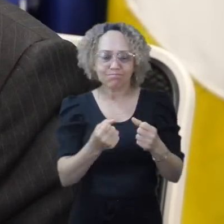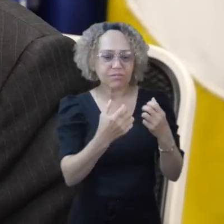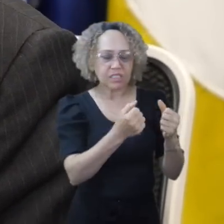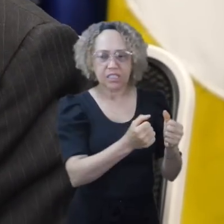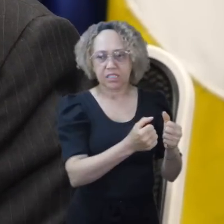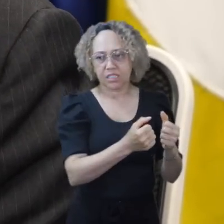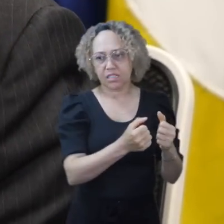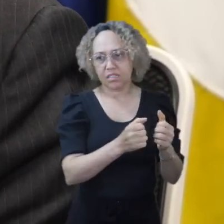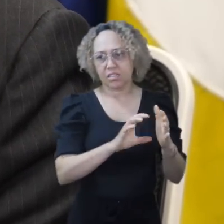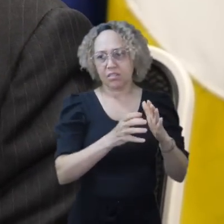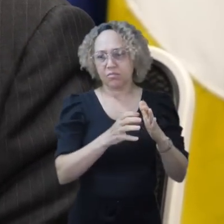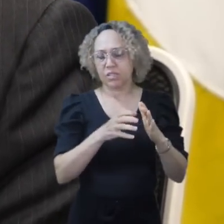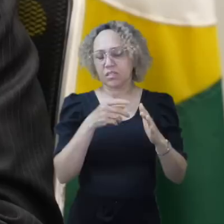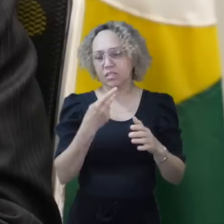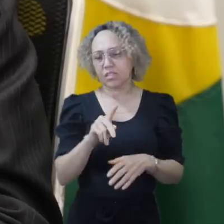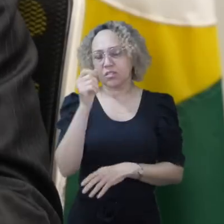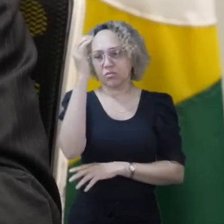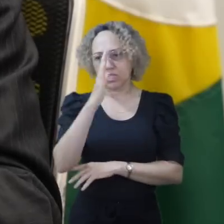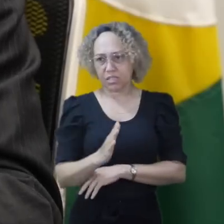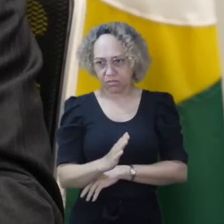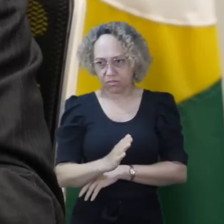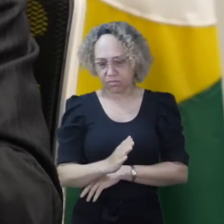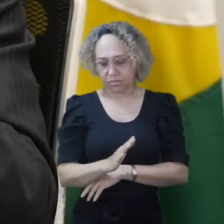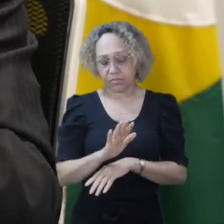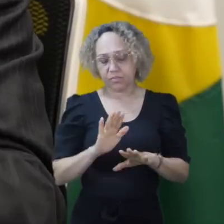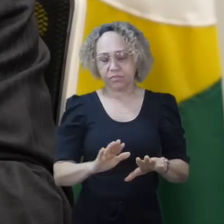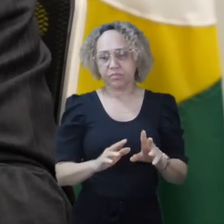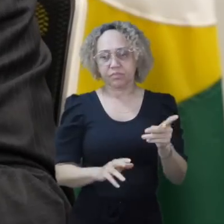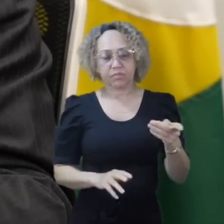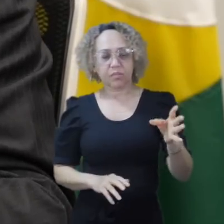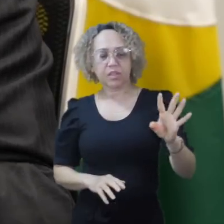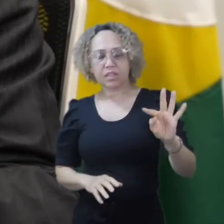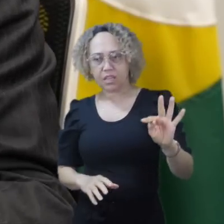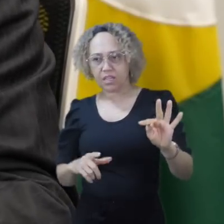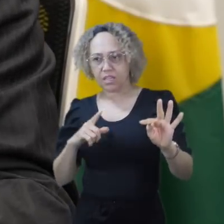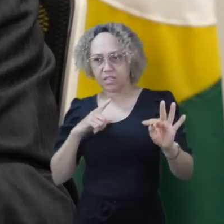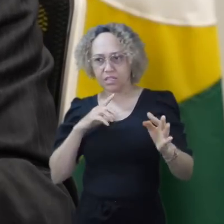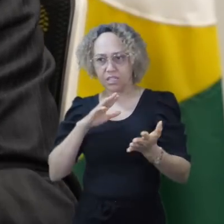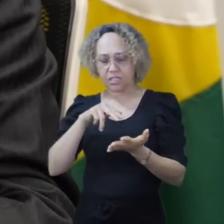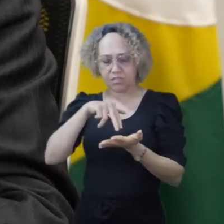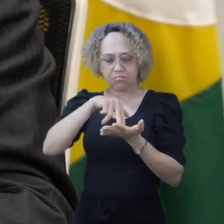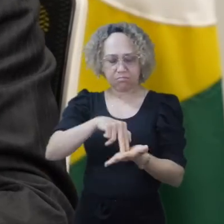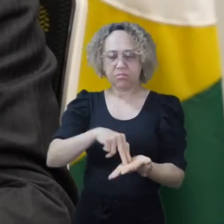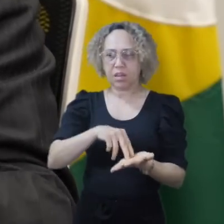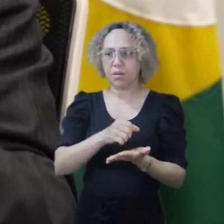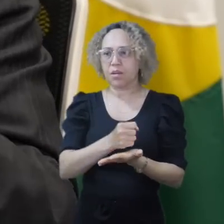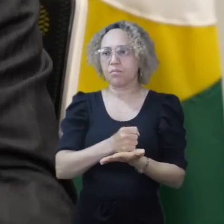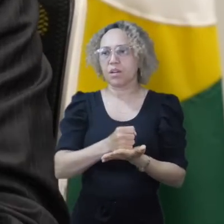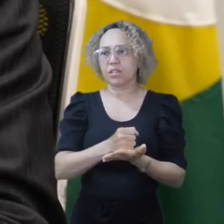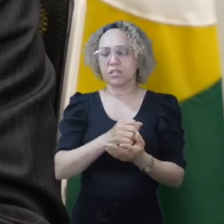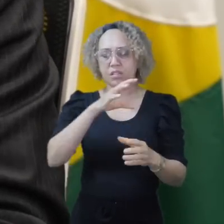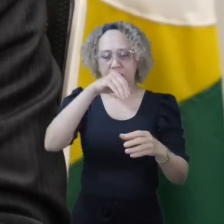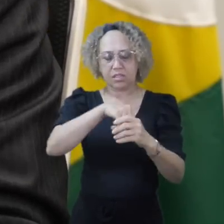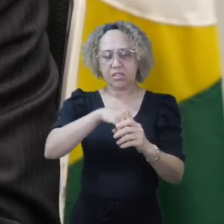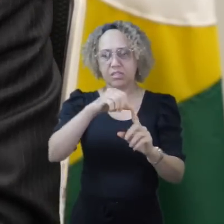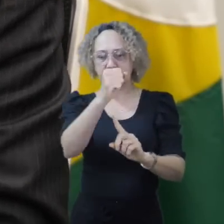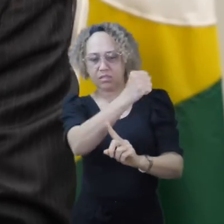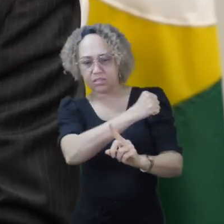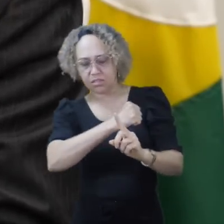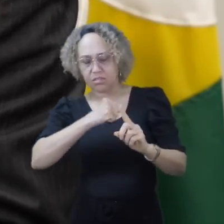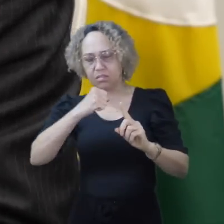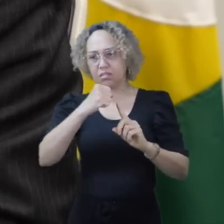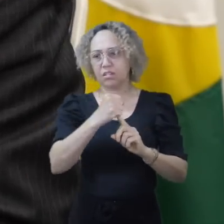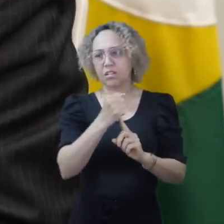preferência partidária no Brasil. Portanto, o PT tem essa raiz, em primeiro lugar, presença social na vida do Brasil